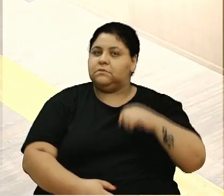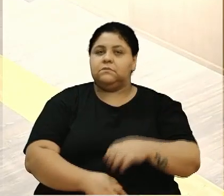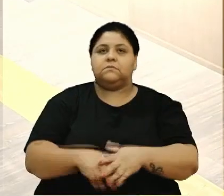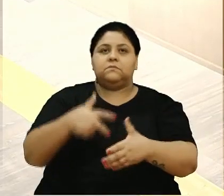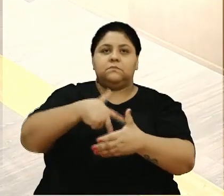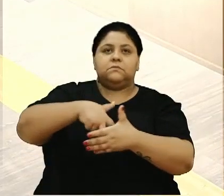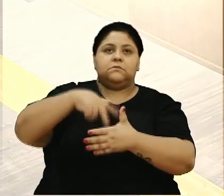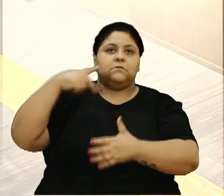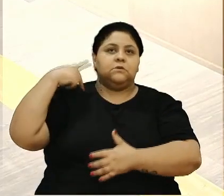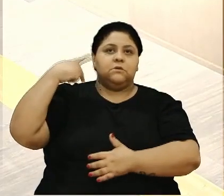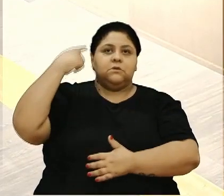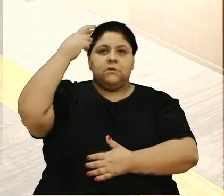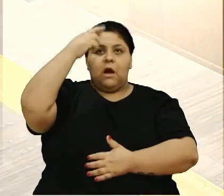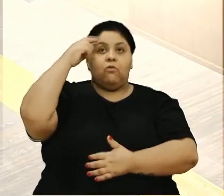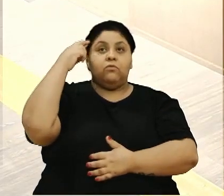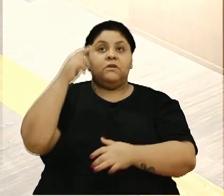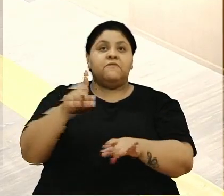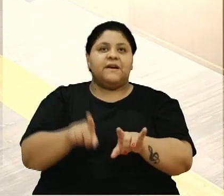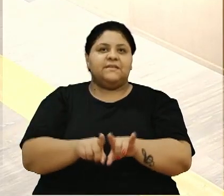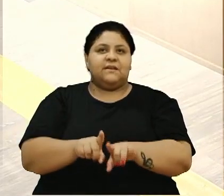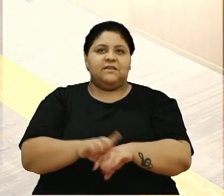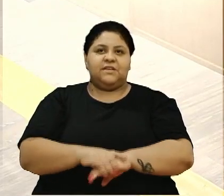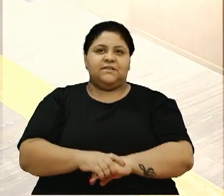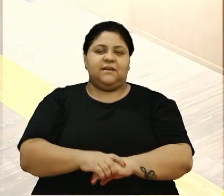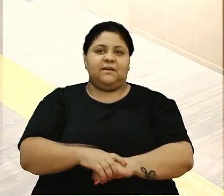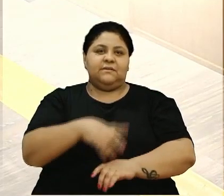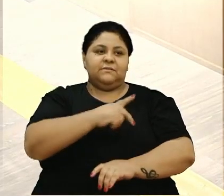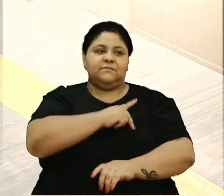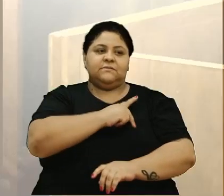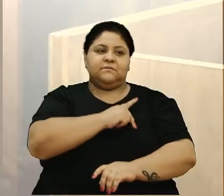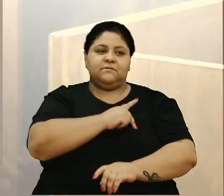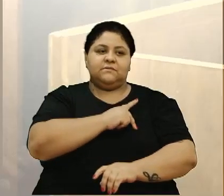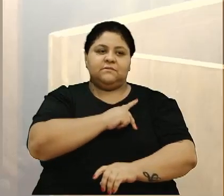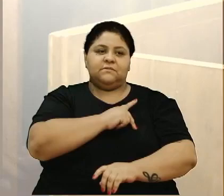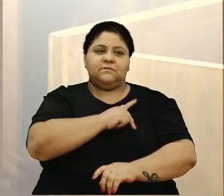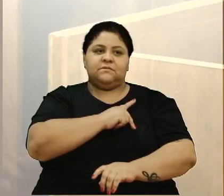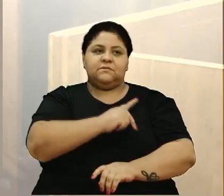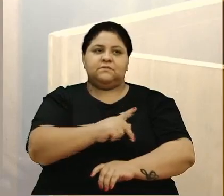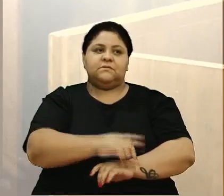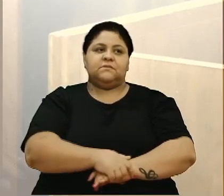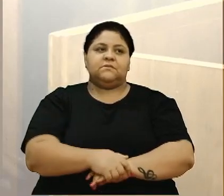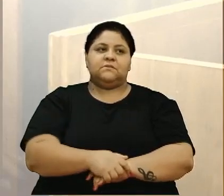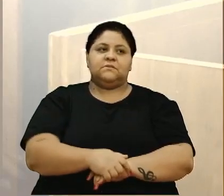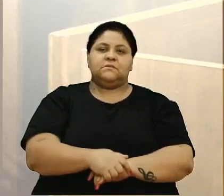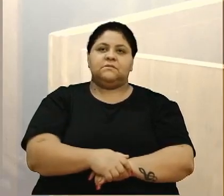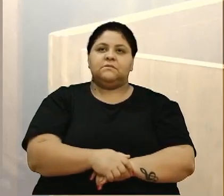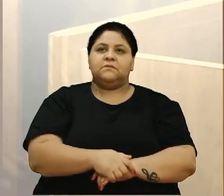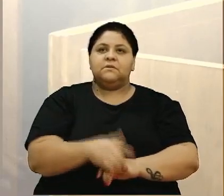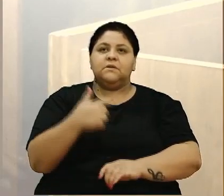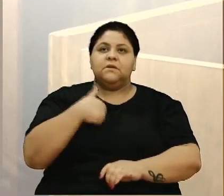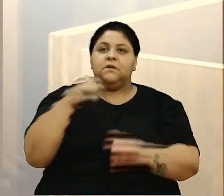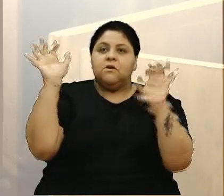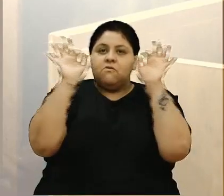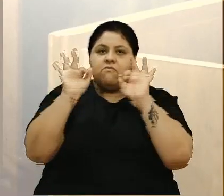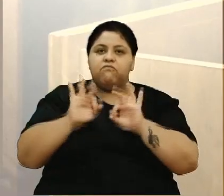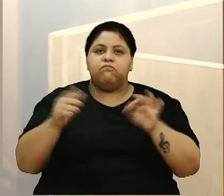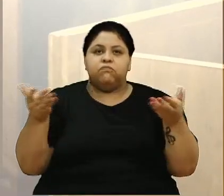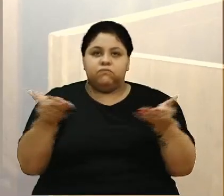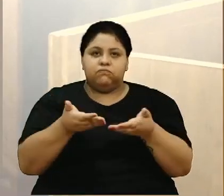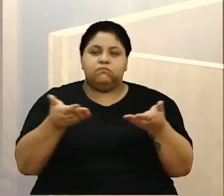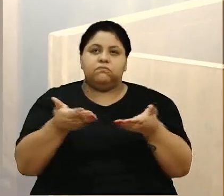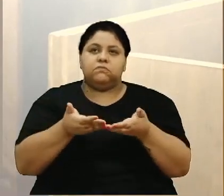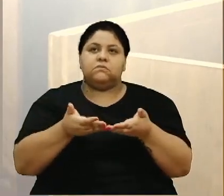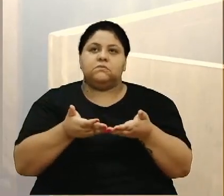Deixa mesmo. Bom, presidente, obrigado pela tolerância. Eu fico feliz hoje porque eu vi